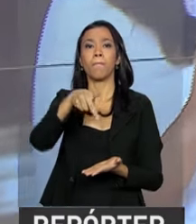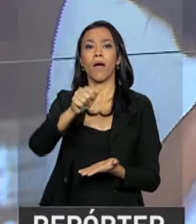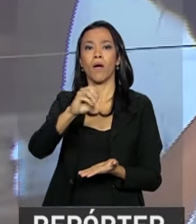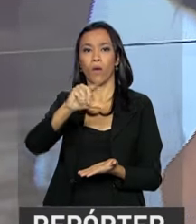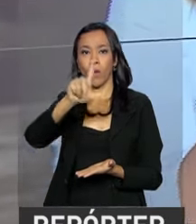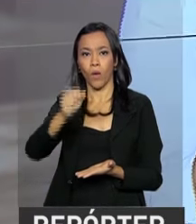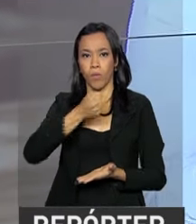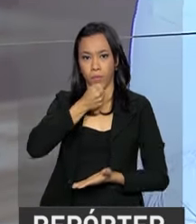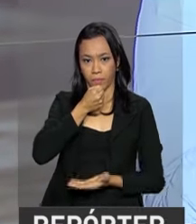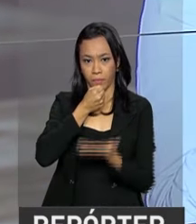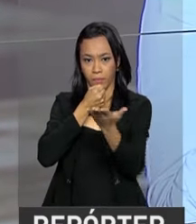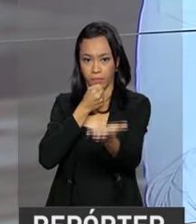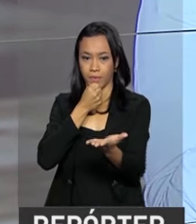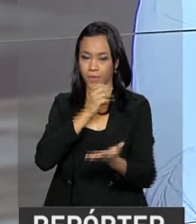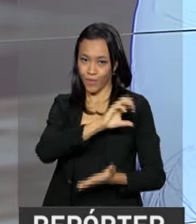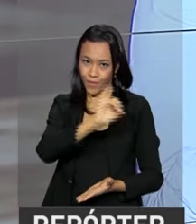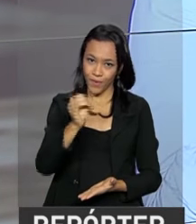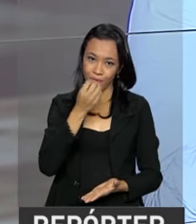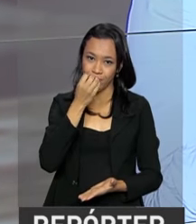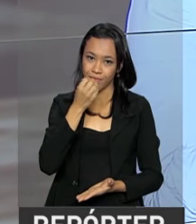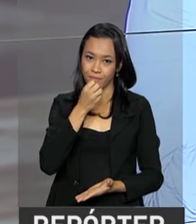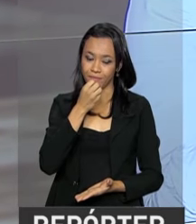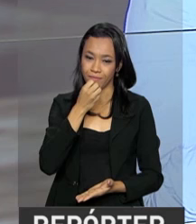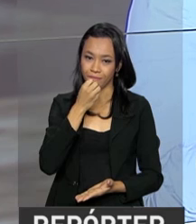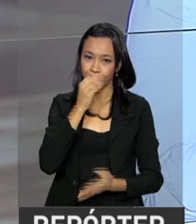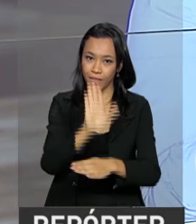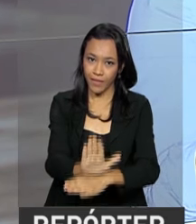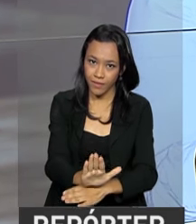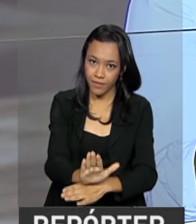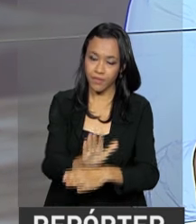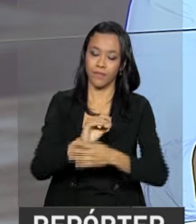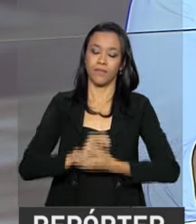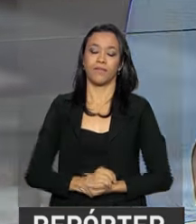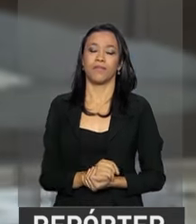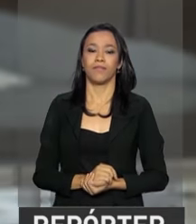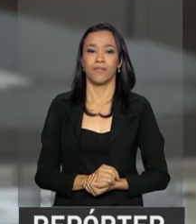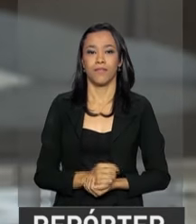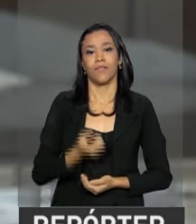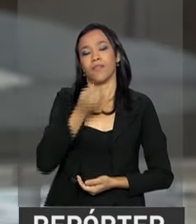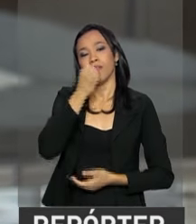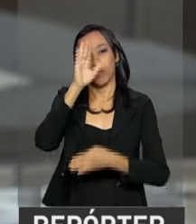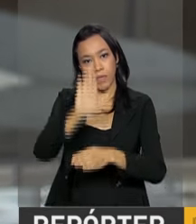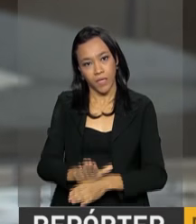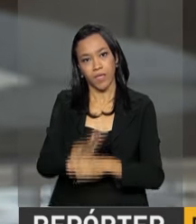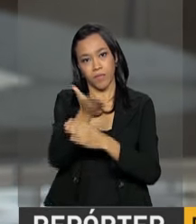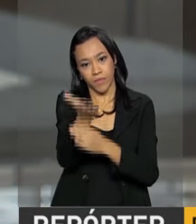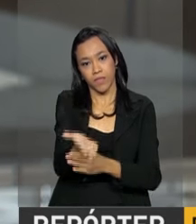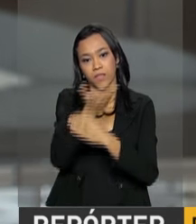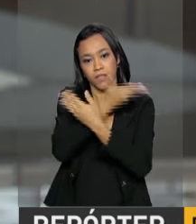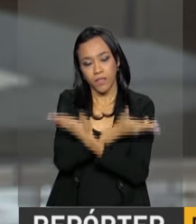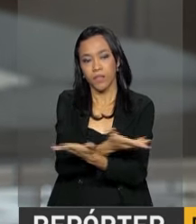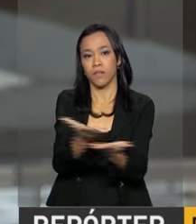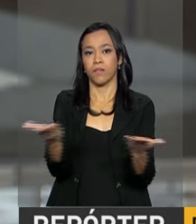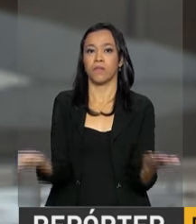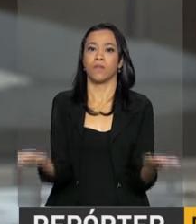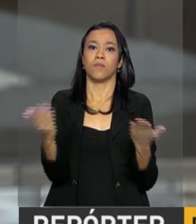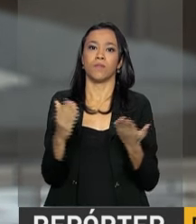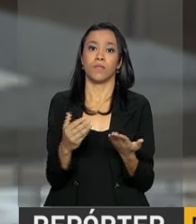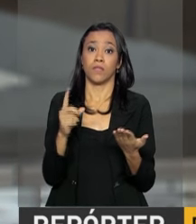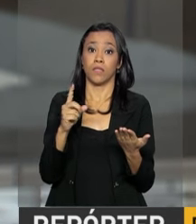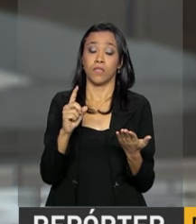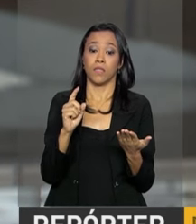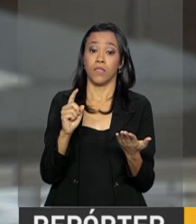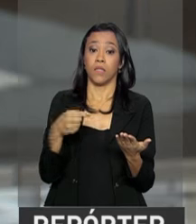ao vivo lá no Palácio. Oi, Paola, boa tarde. Oi, Leandro, boa tarde para você, boa tarde a todos. Logo depois de